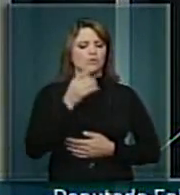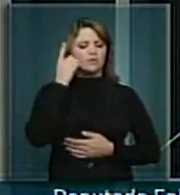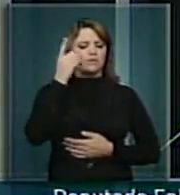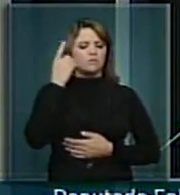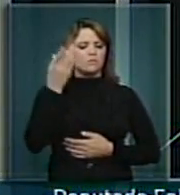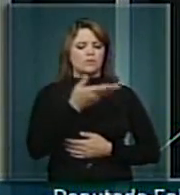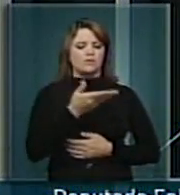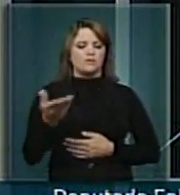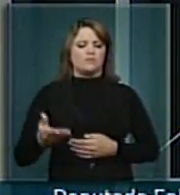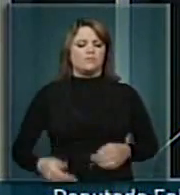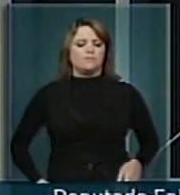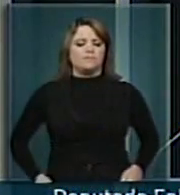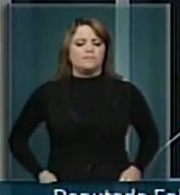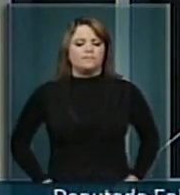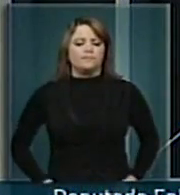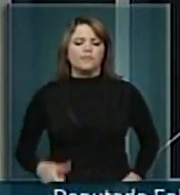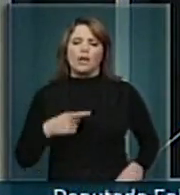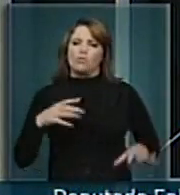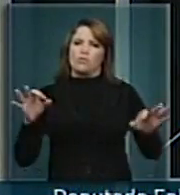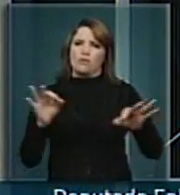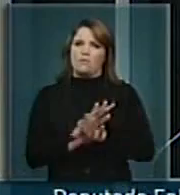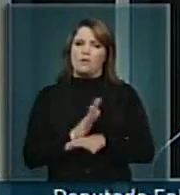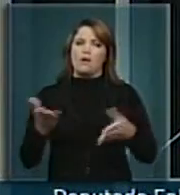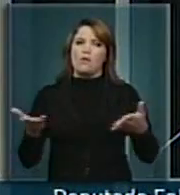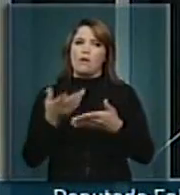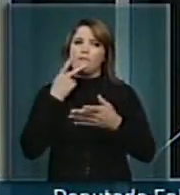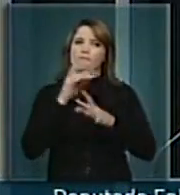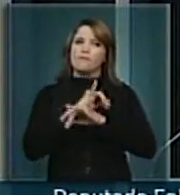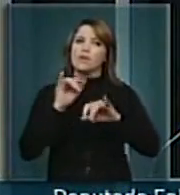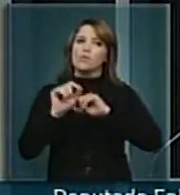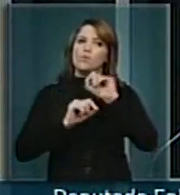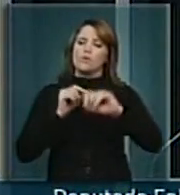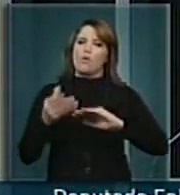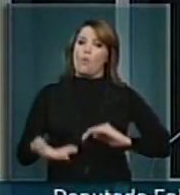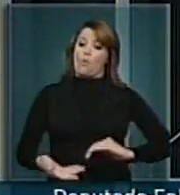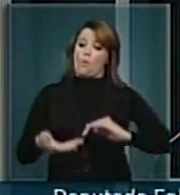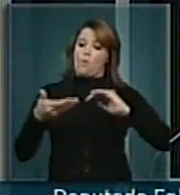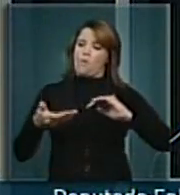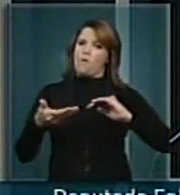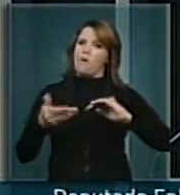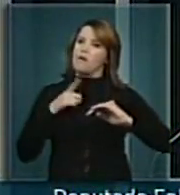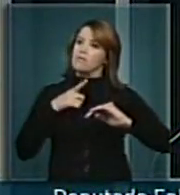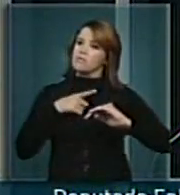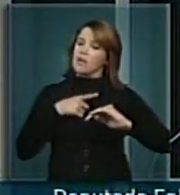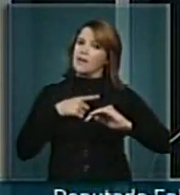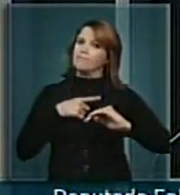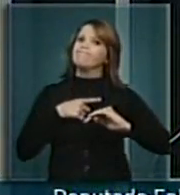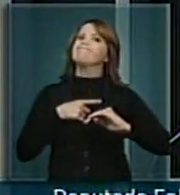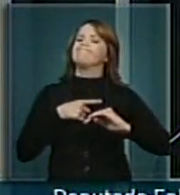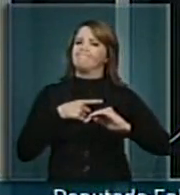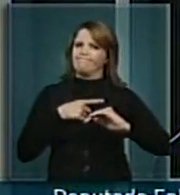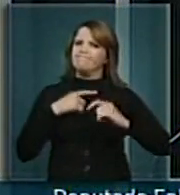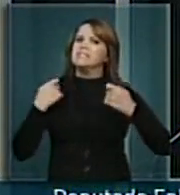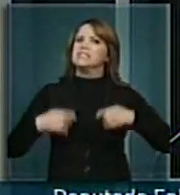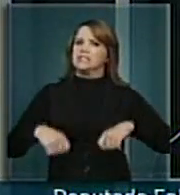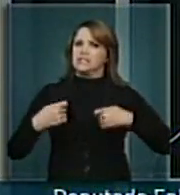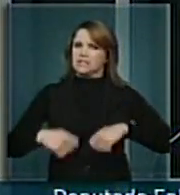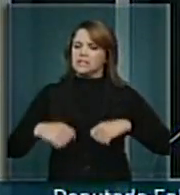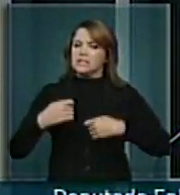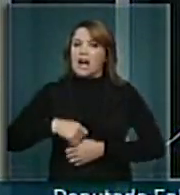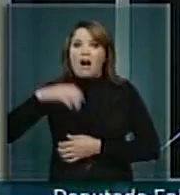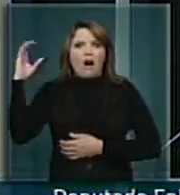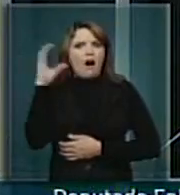senhores deputados, encerro dizendo que o Parlamento Nacional tem a grave, urgente